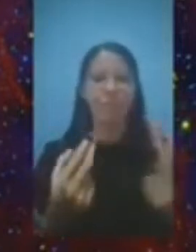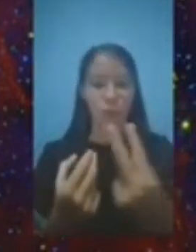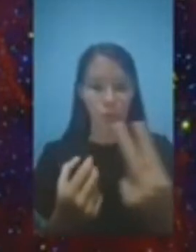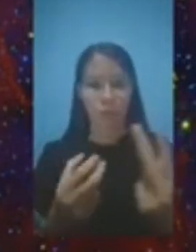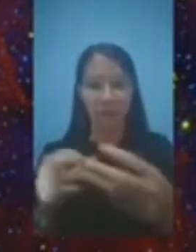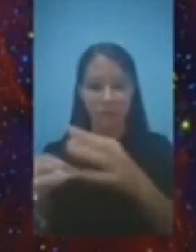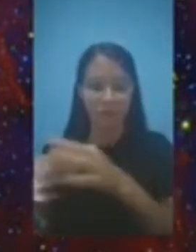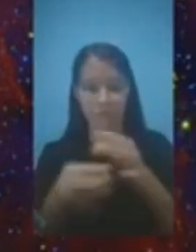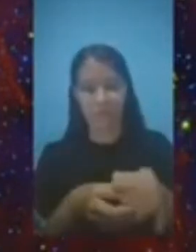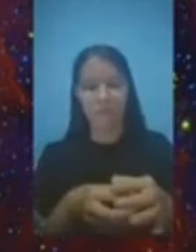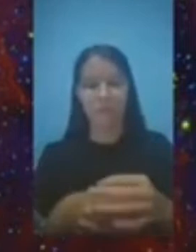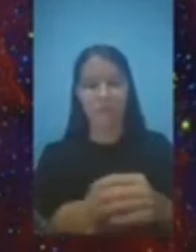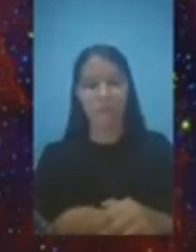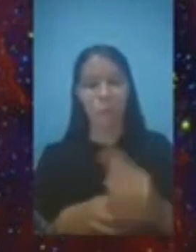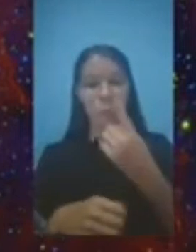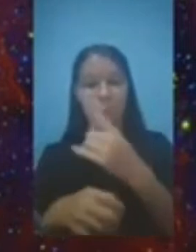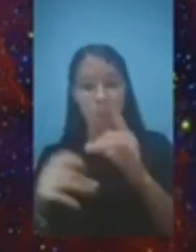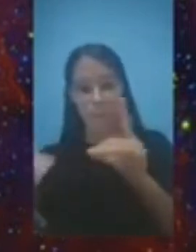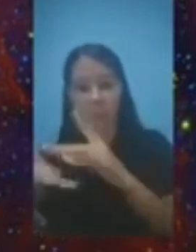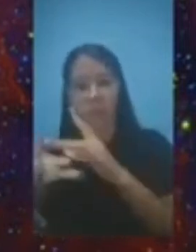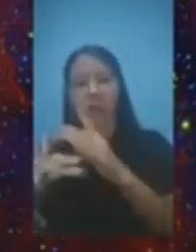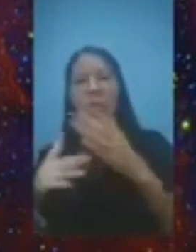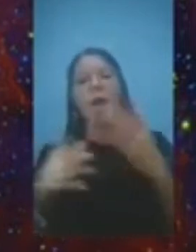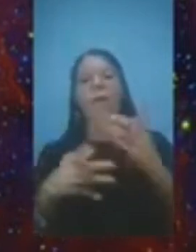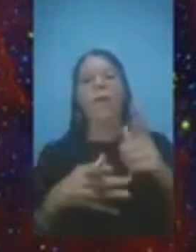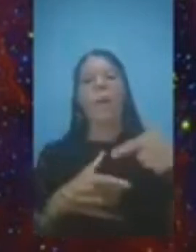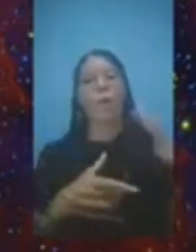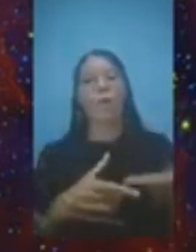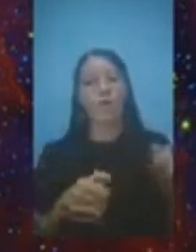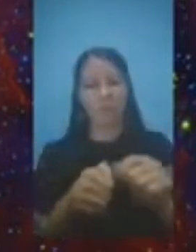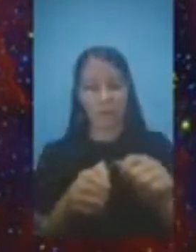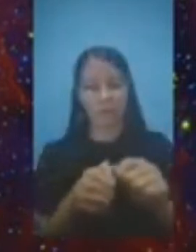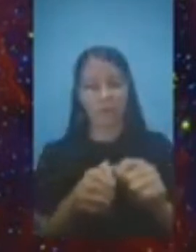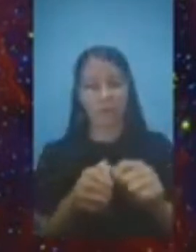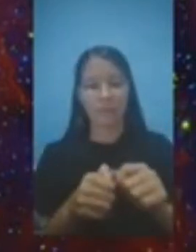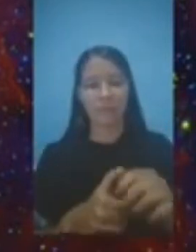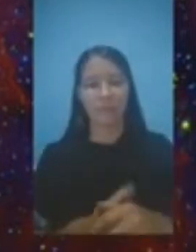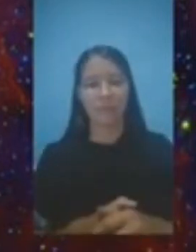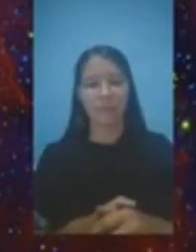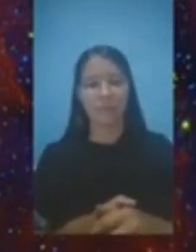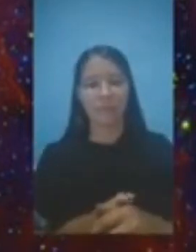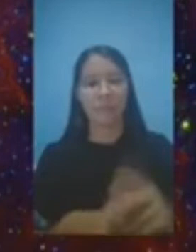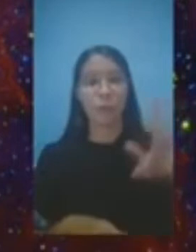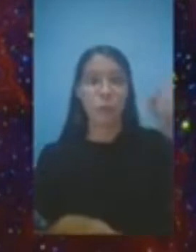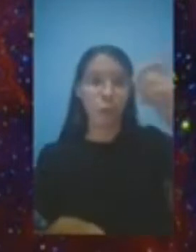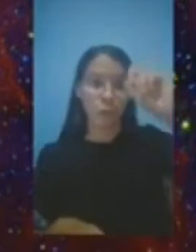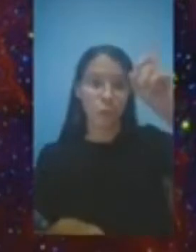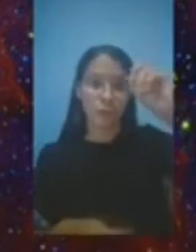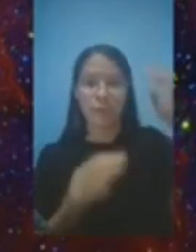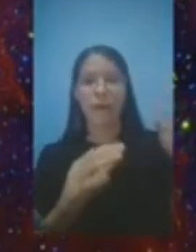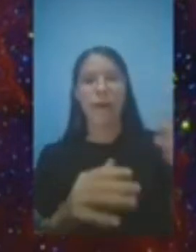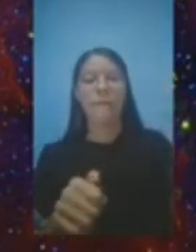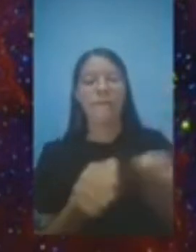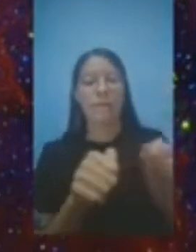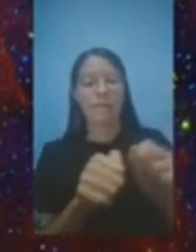Cola a pontinha pra uma florzinha aqui, é, mas faça outra pra fazer duas. Uma já pronta e uma você fazendo.